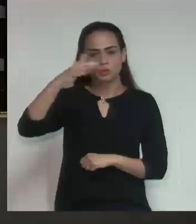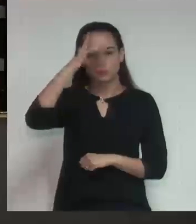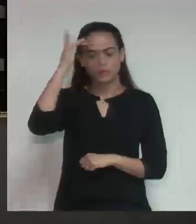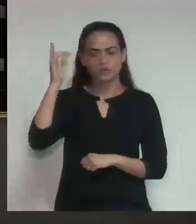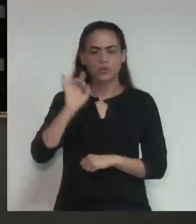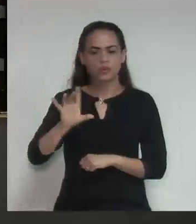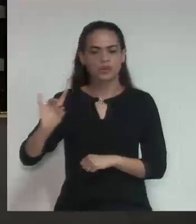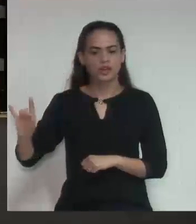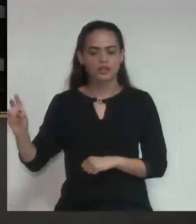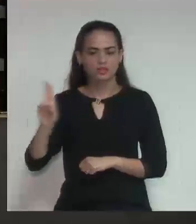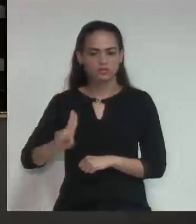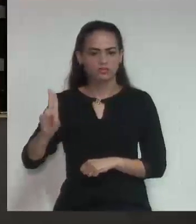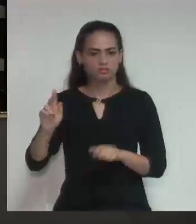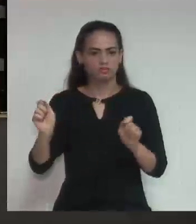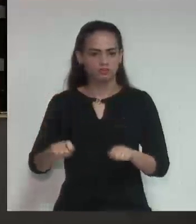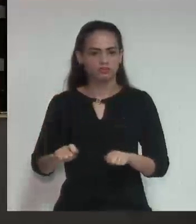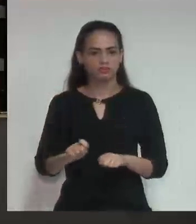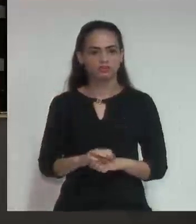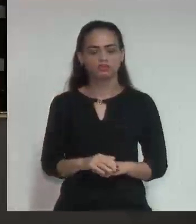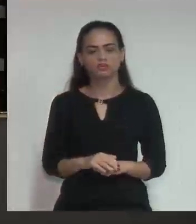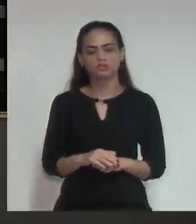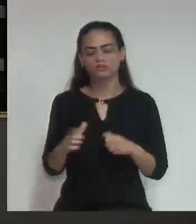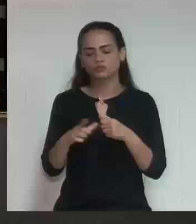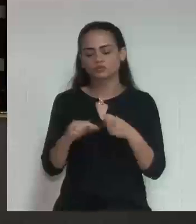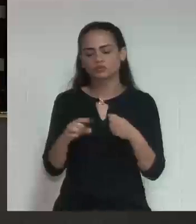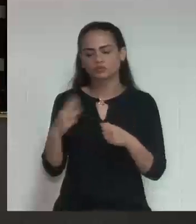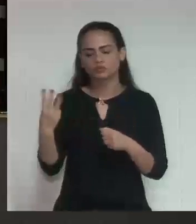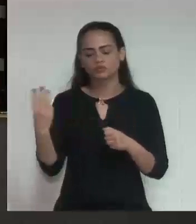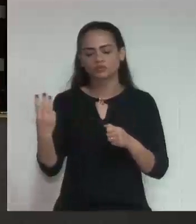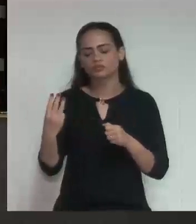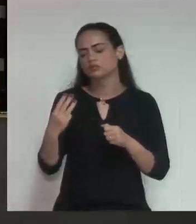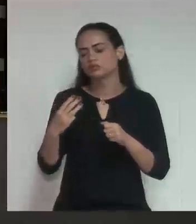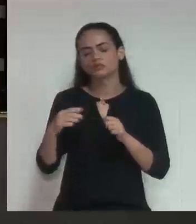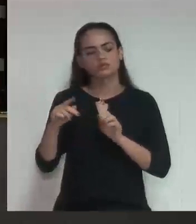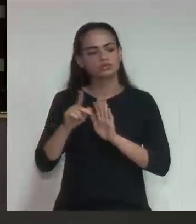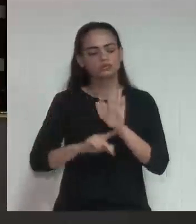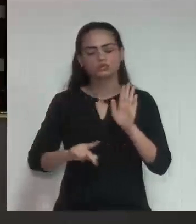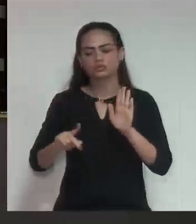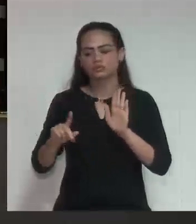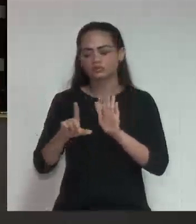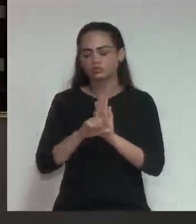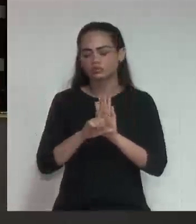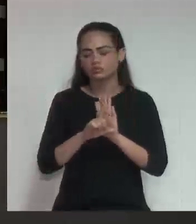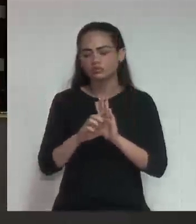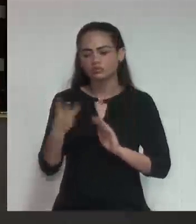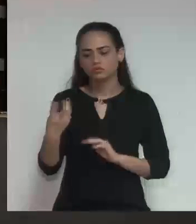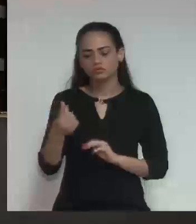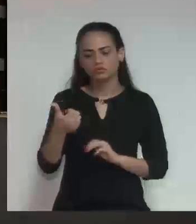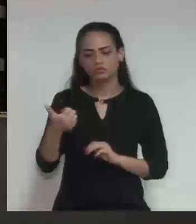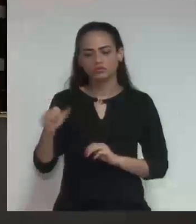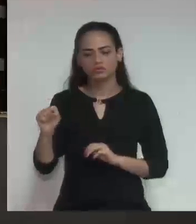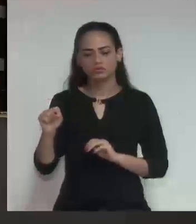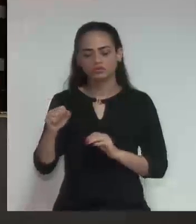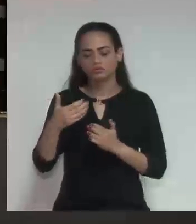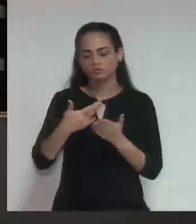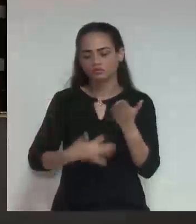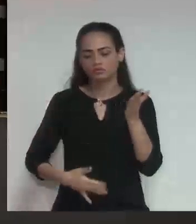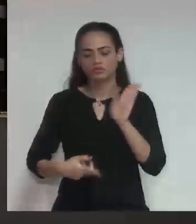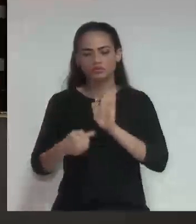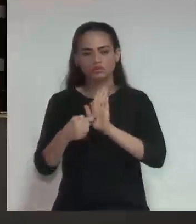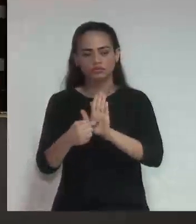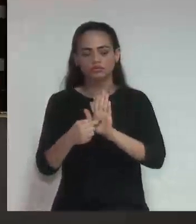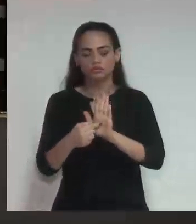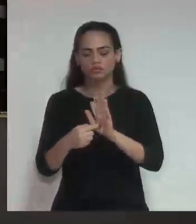Artigo 3º. Desse é o artigo 3º do projeto de resolução número 3 de 2018, a seguinte redação.